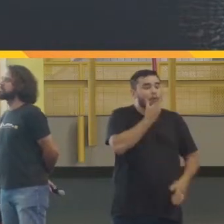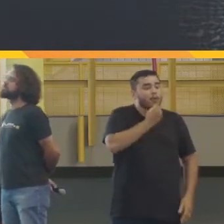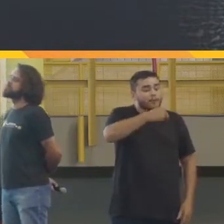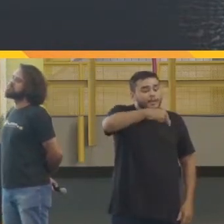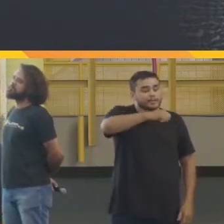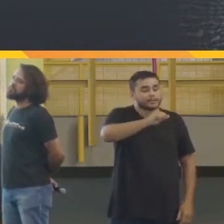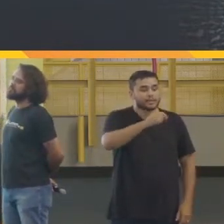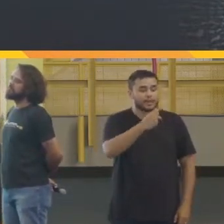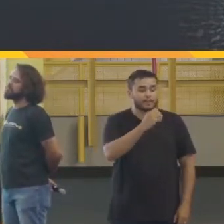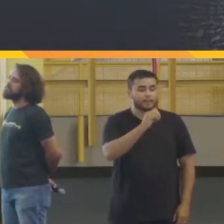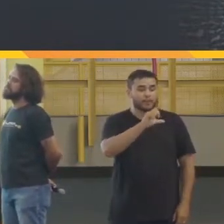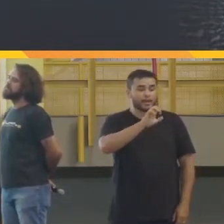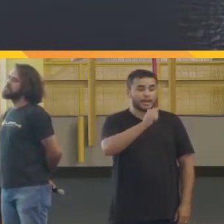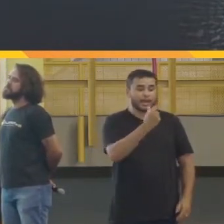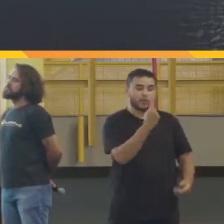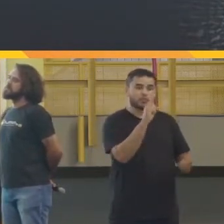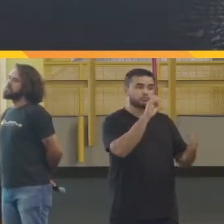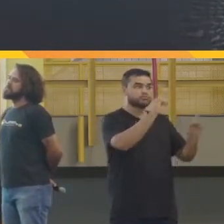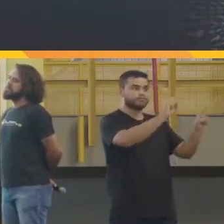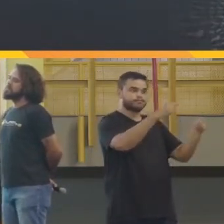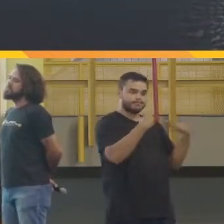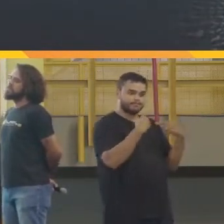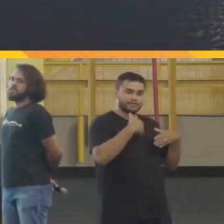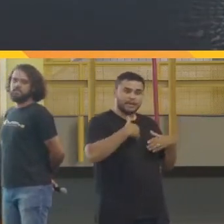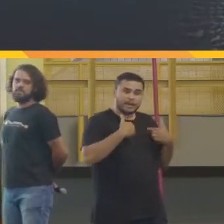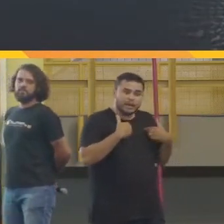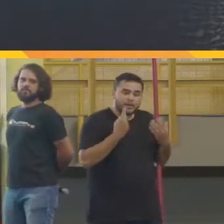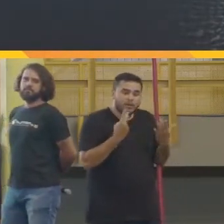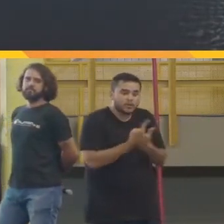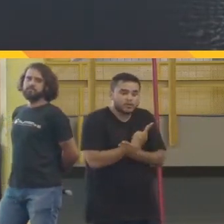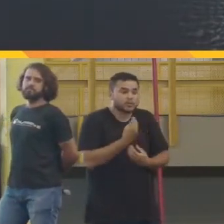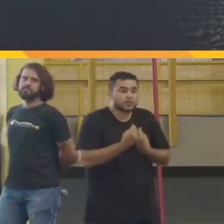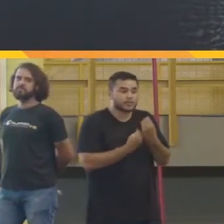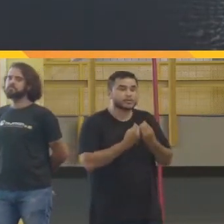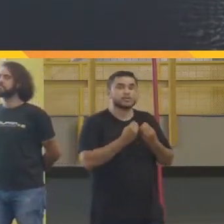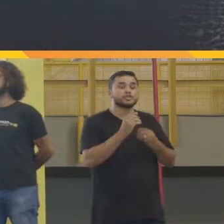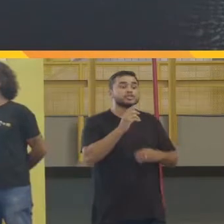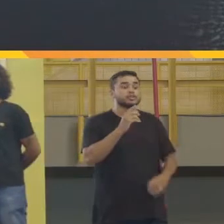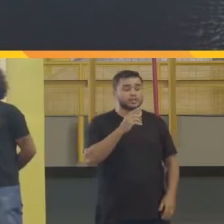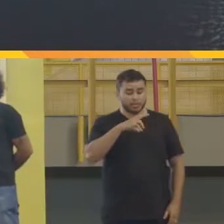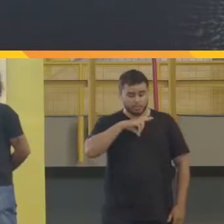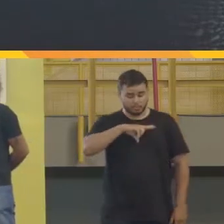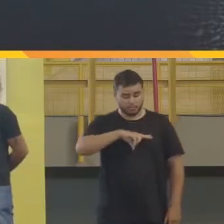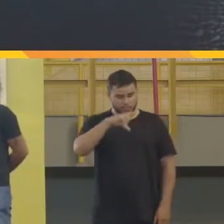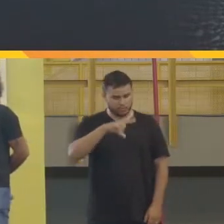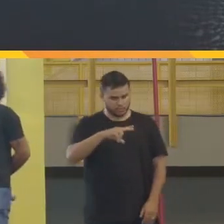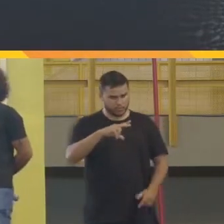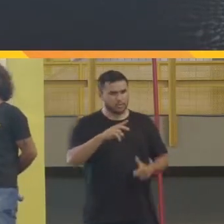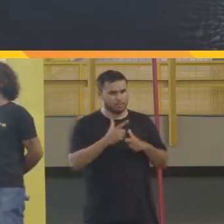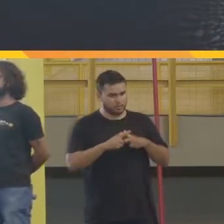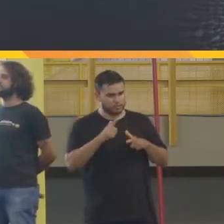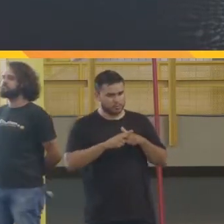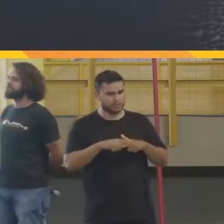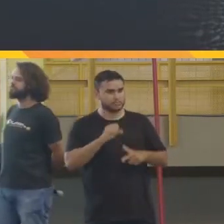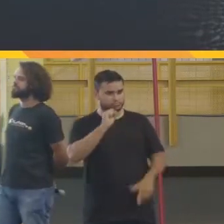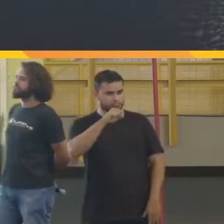deveriam estar nesse congresso. Perguntinha, me responde só com sim ou com não. Portugal foi afetado por